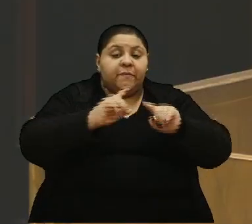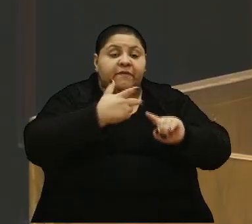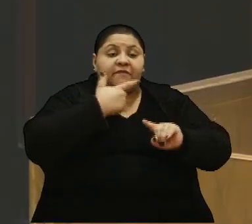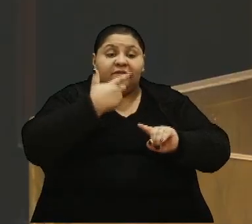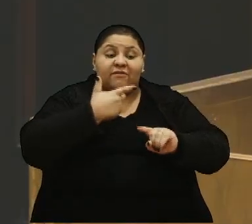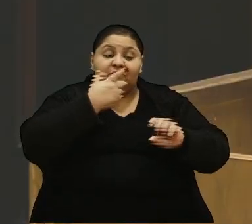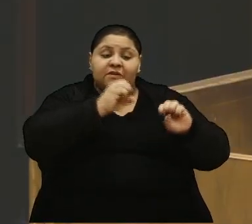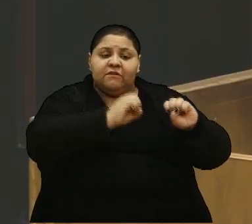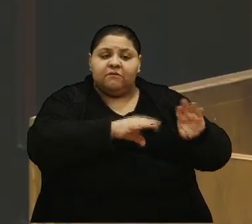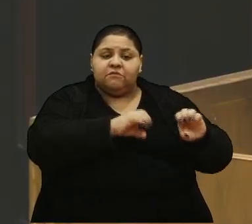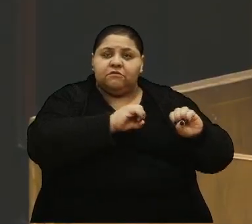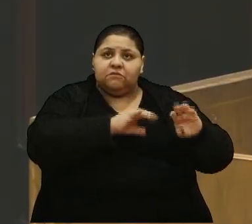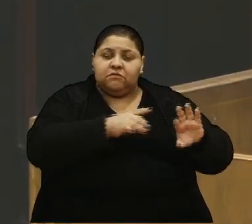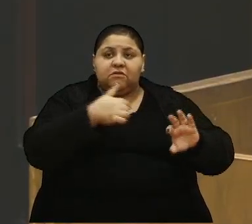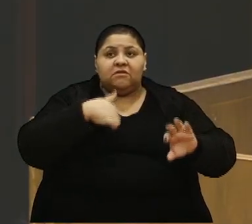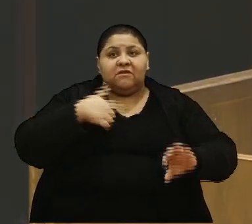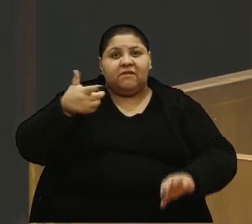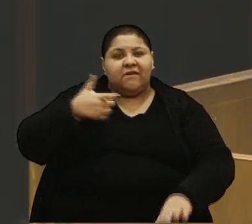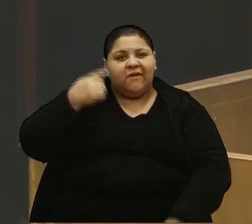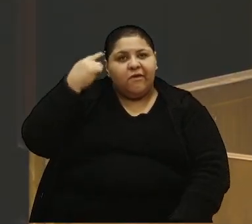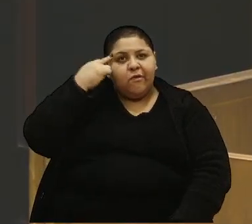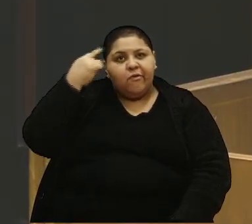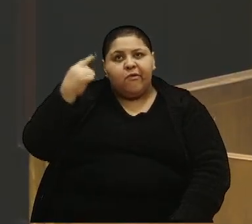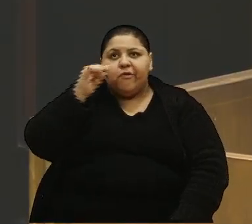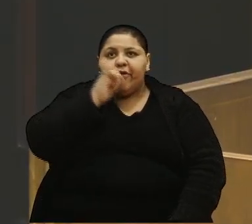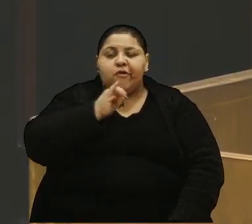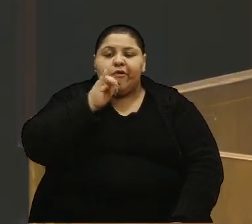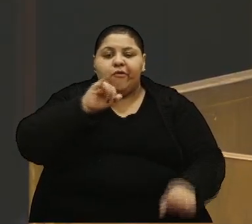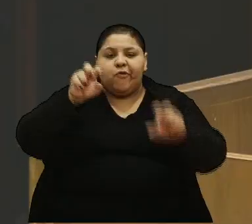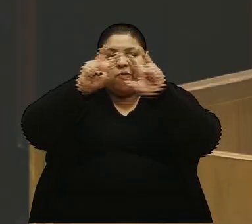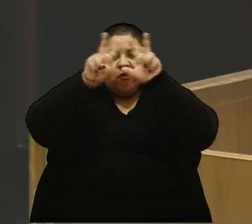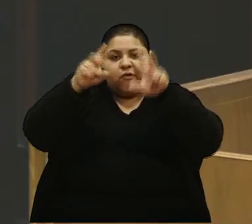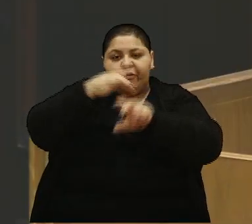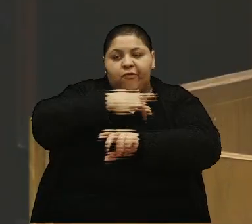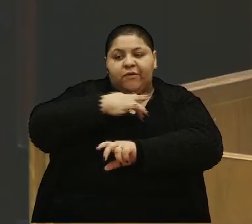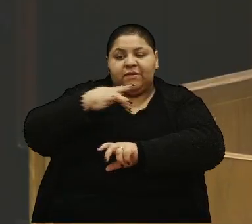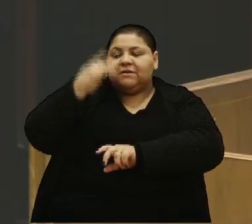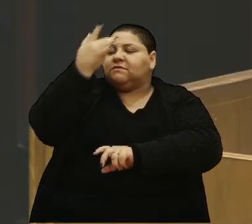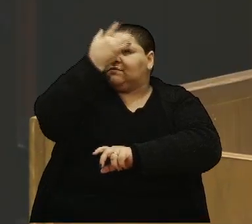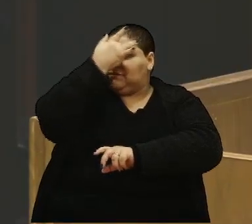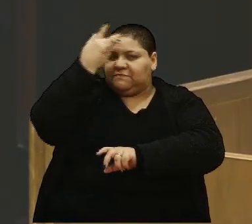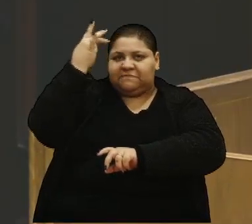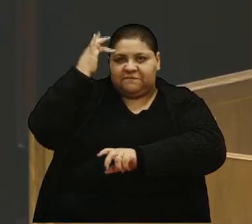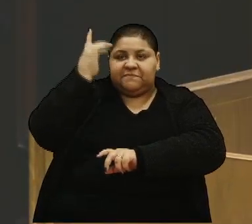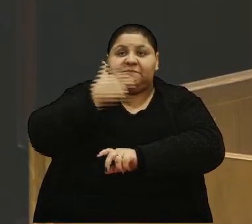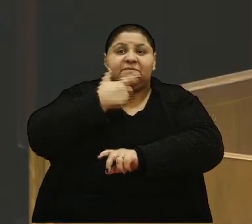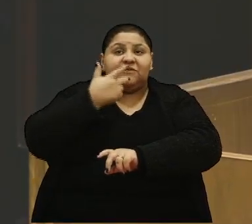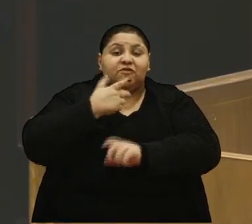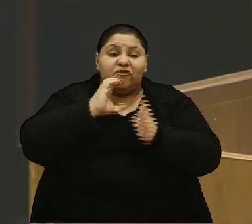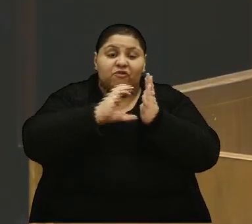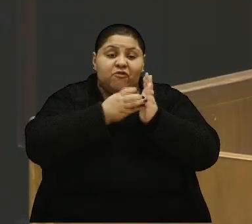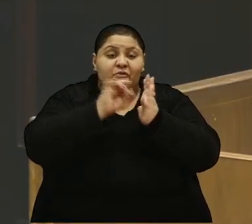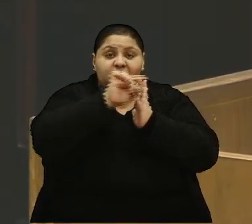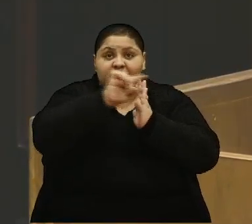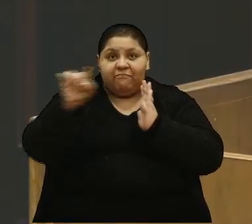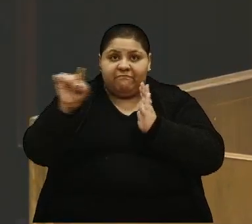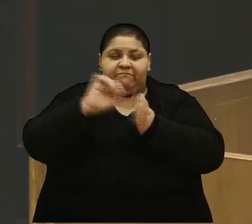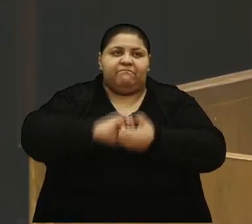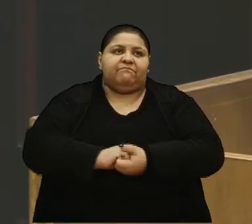de educação, eu quero pensar, por exemplo, no tema da saúde mental. E vou trazer um dado para vocês.